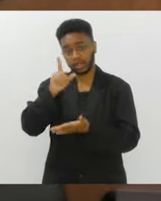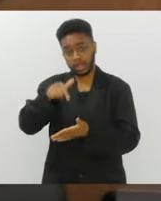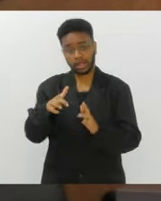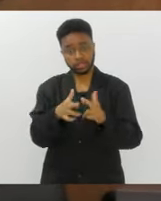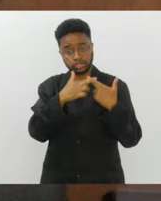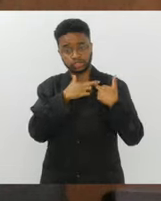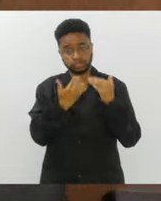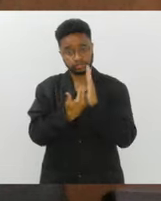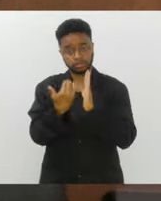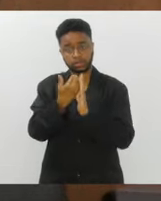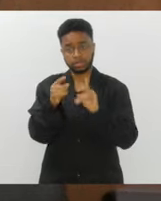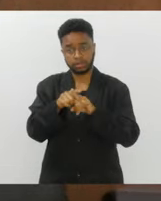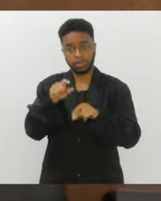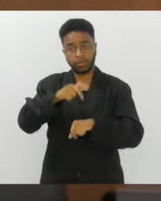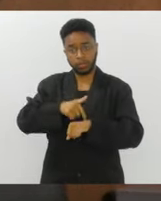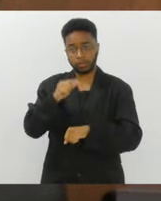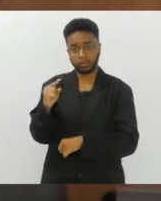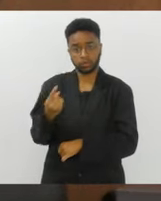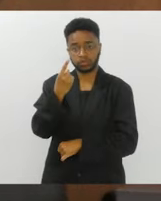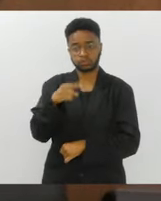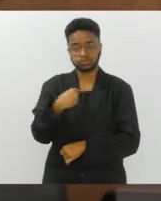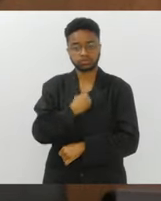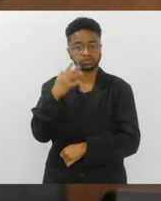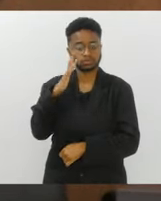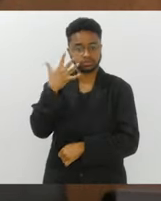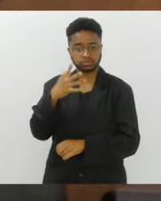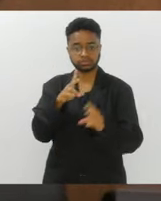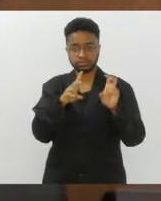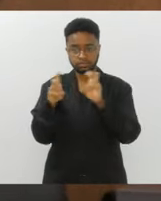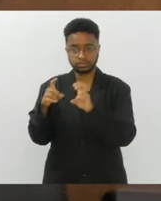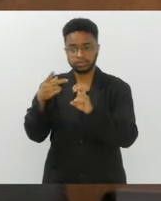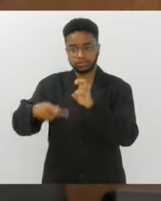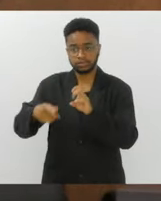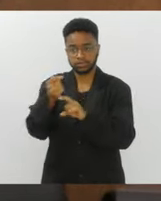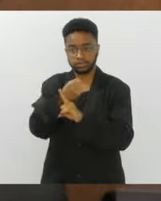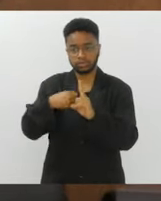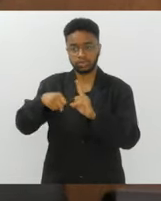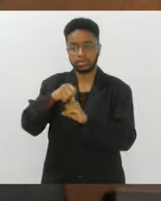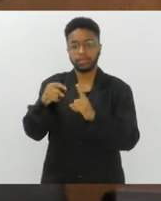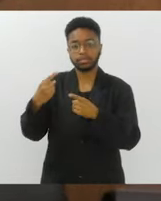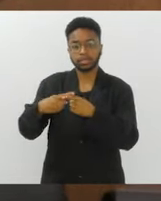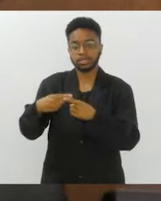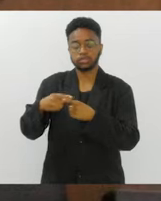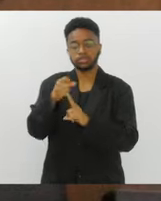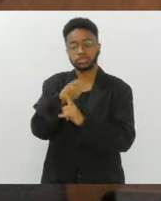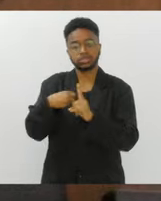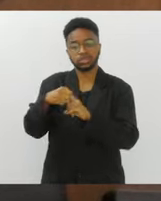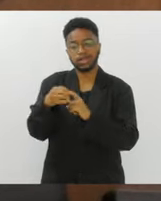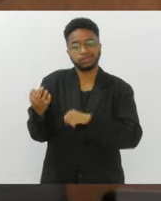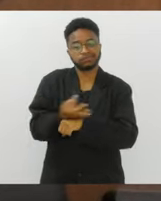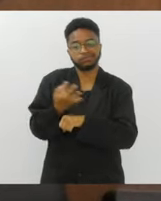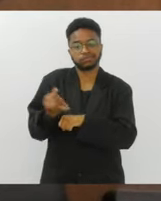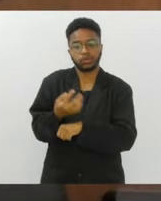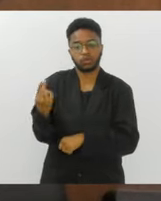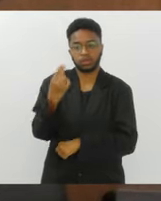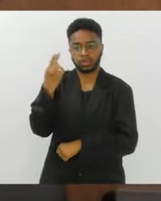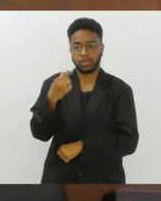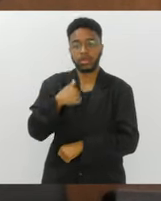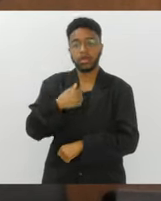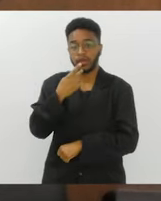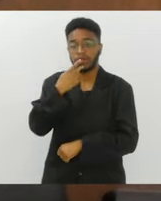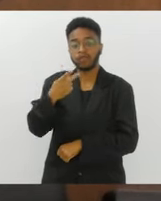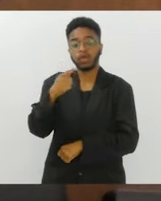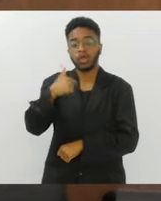momento ímpar para a gente poder resolver a situação da sociedade. A sociedade não aguenta mais. E aqui fala um usuário que